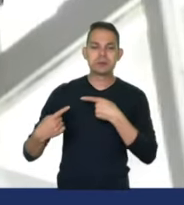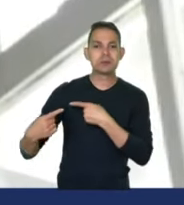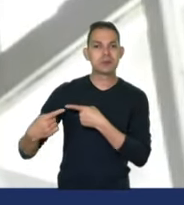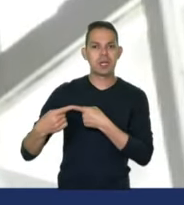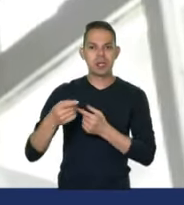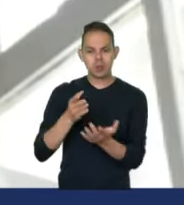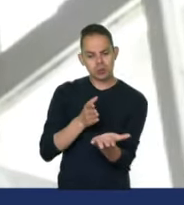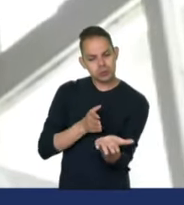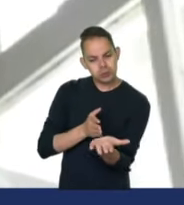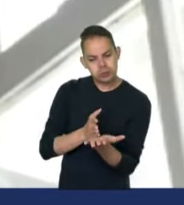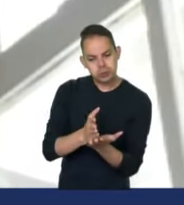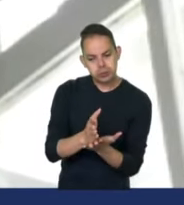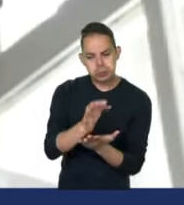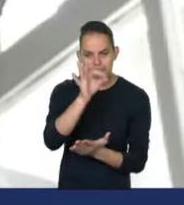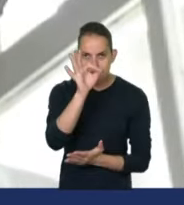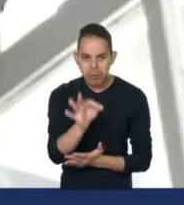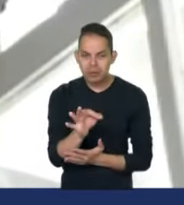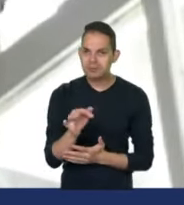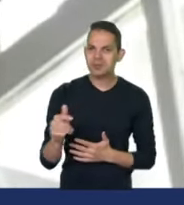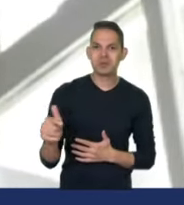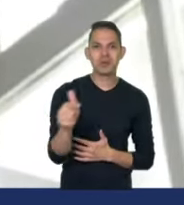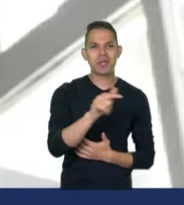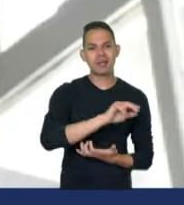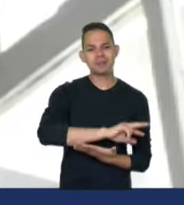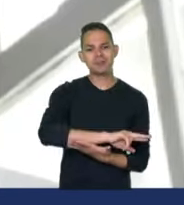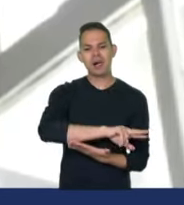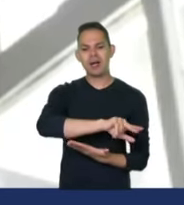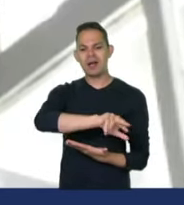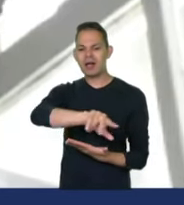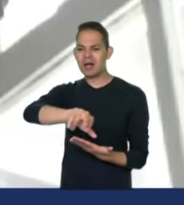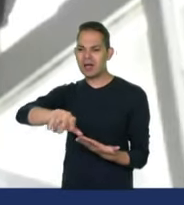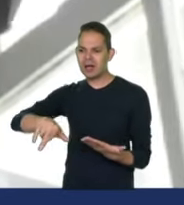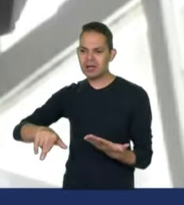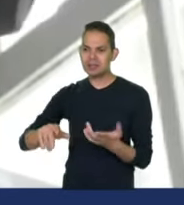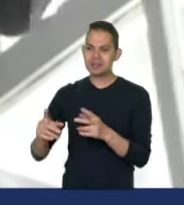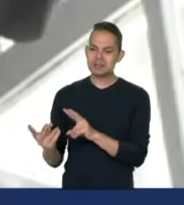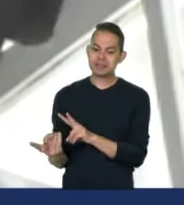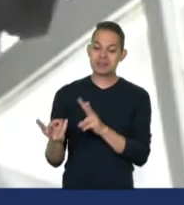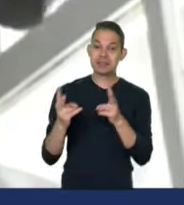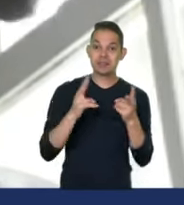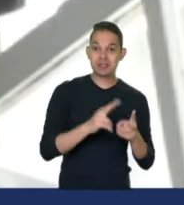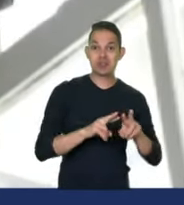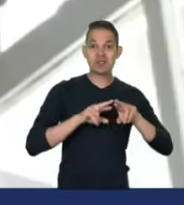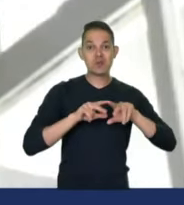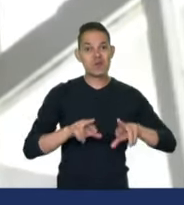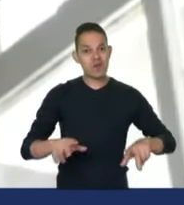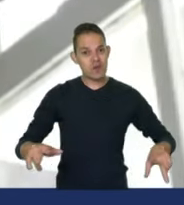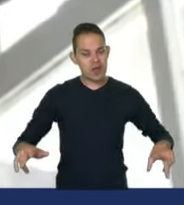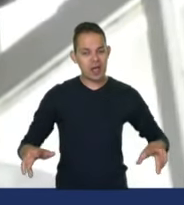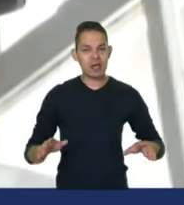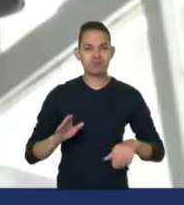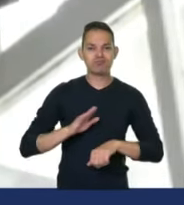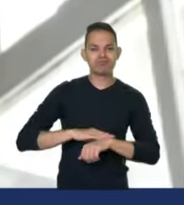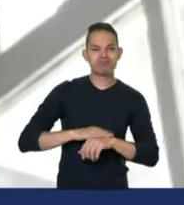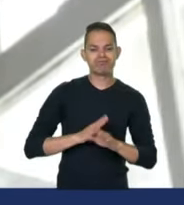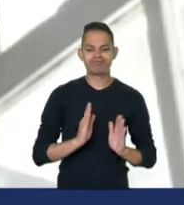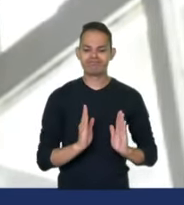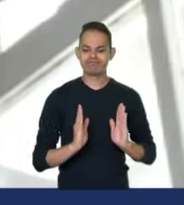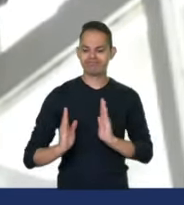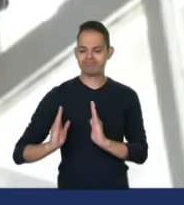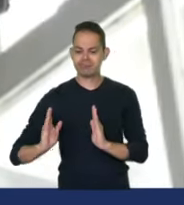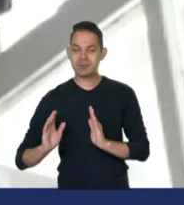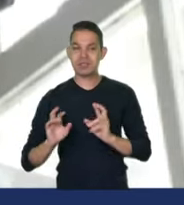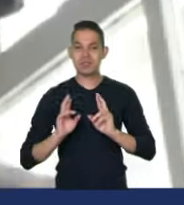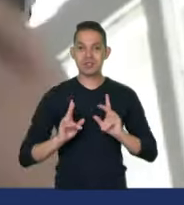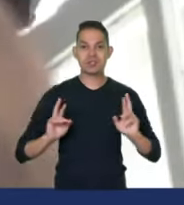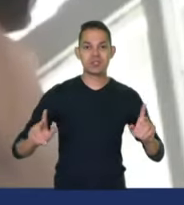né? Ele vai ter uma pluralidade. A gente pode falar em transições energéticas que têm temporalidades e motivações distintas em cada